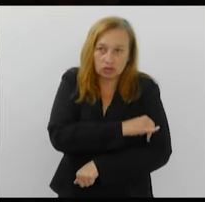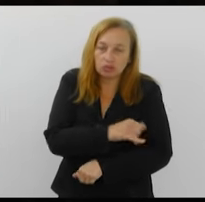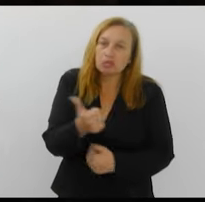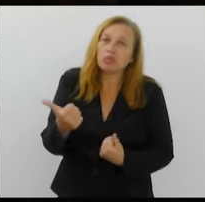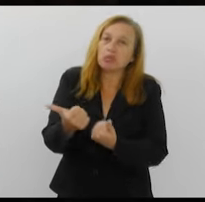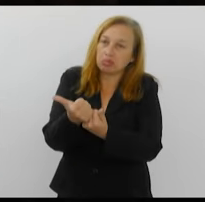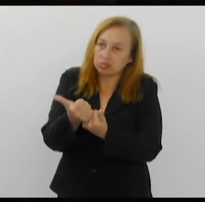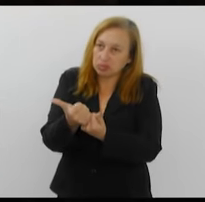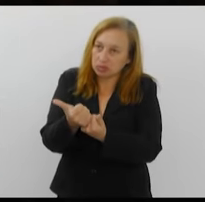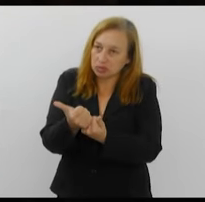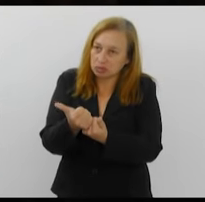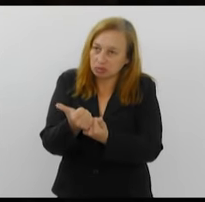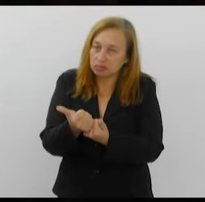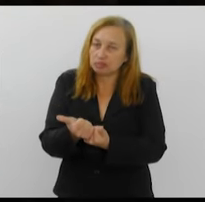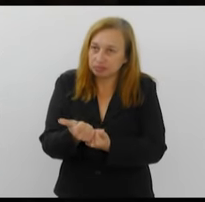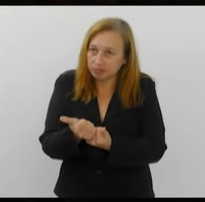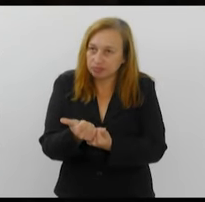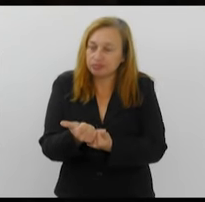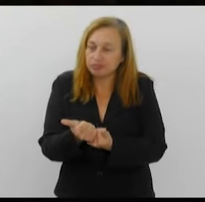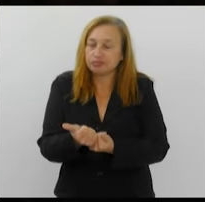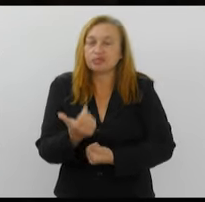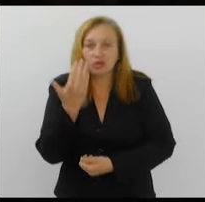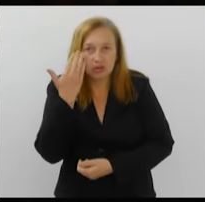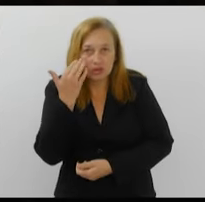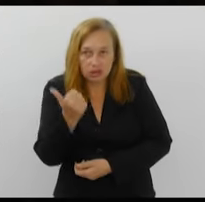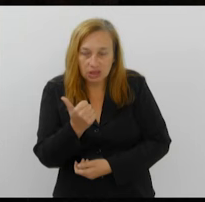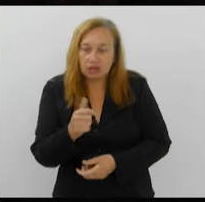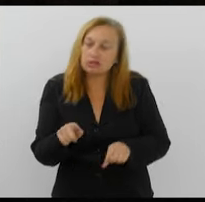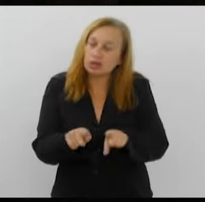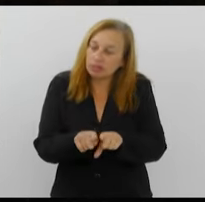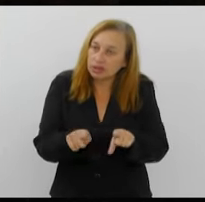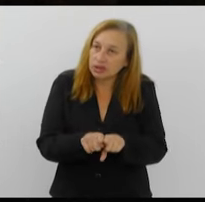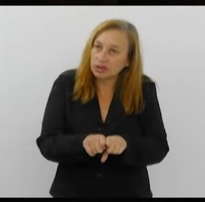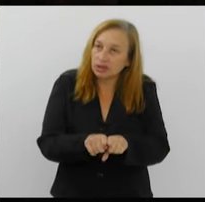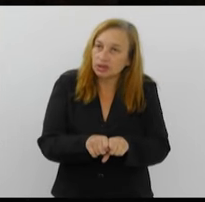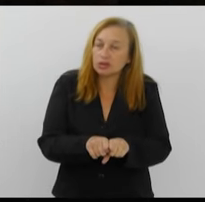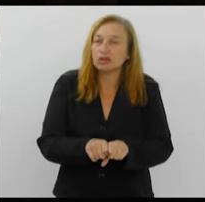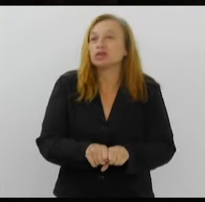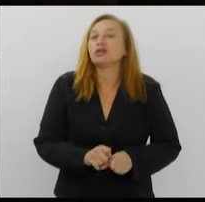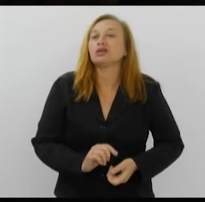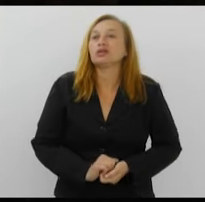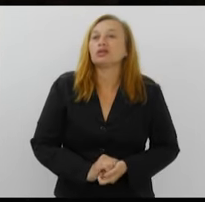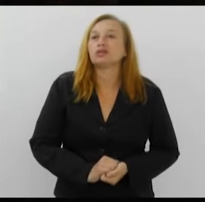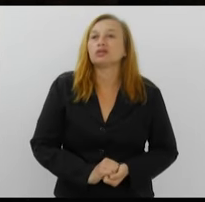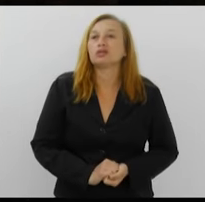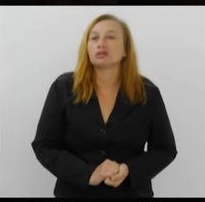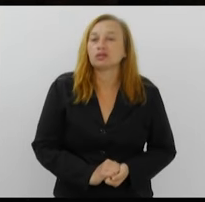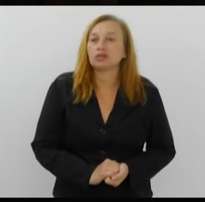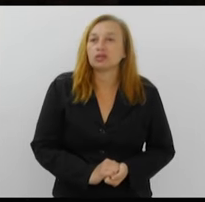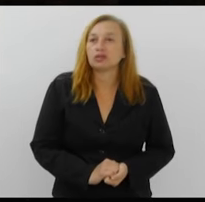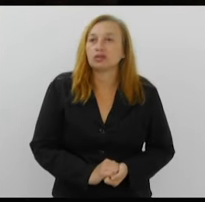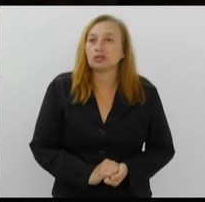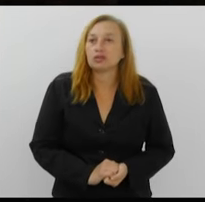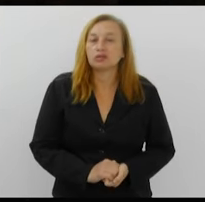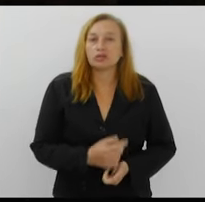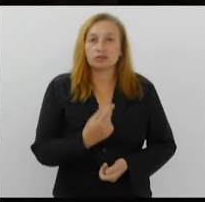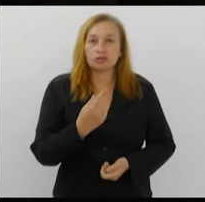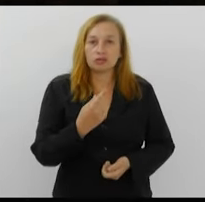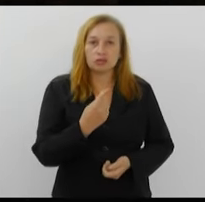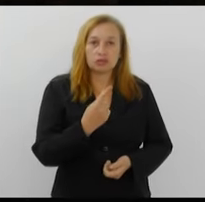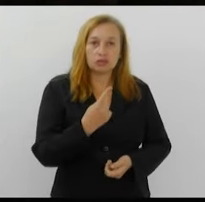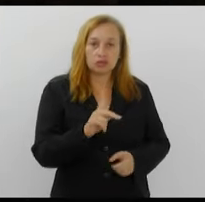apoio incondicional, como sei que também o é, no mandato de Vossas